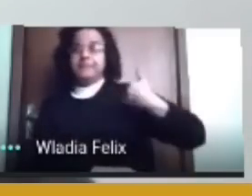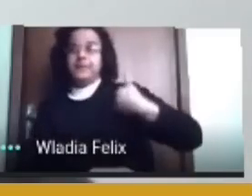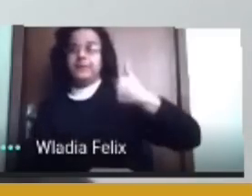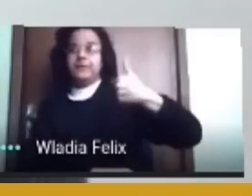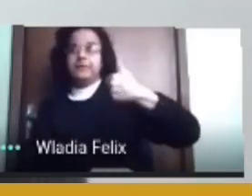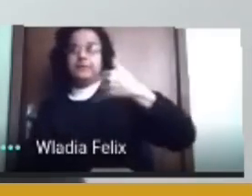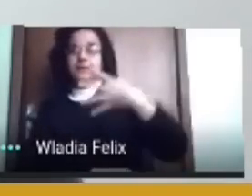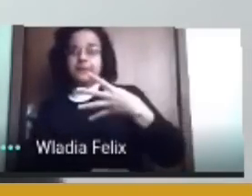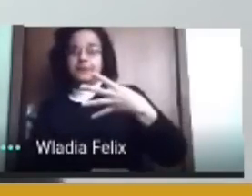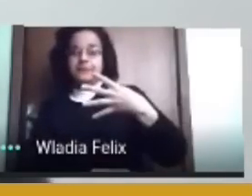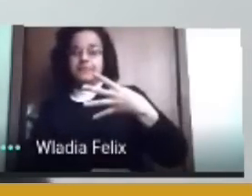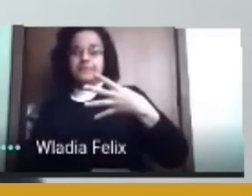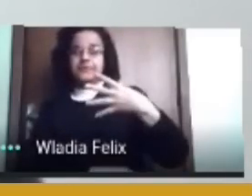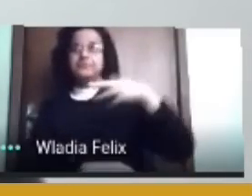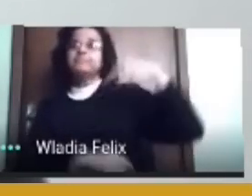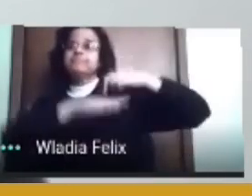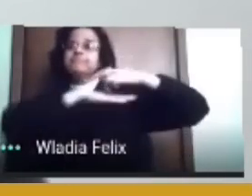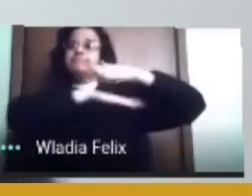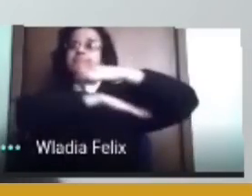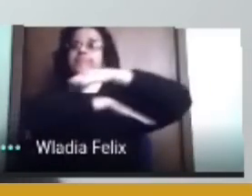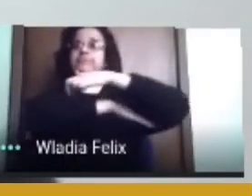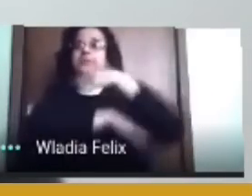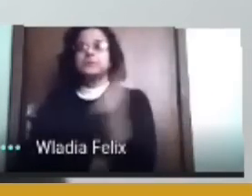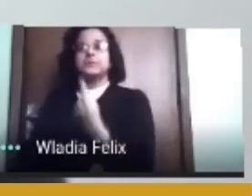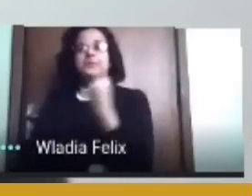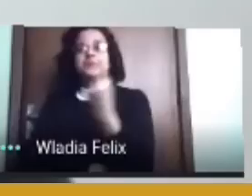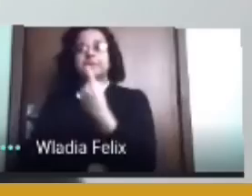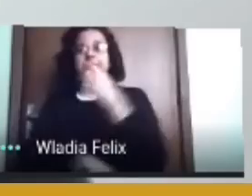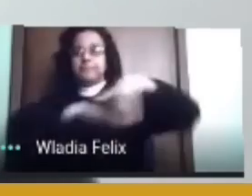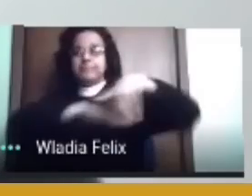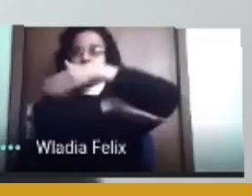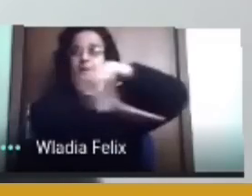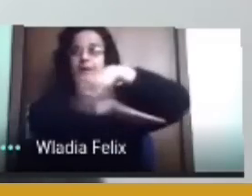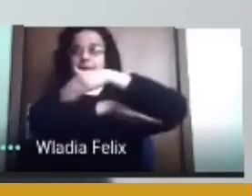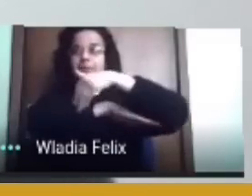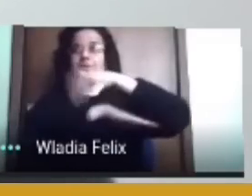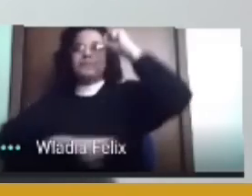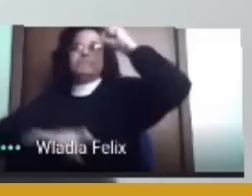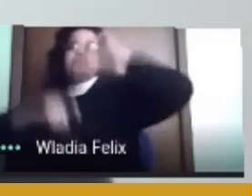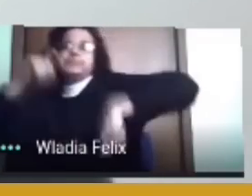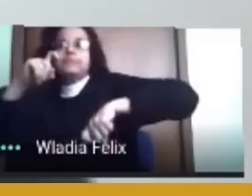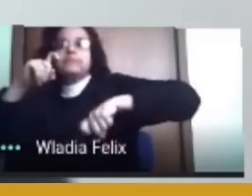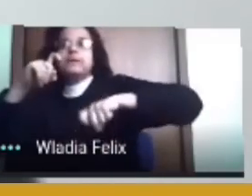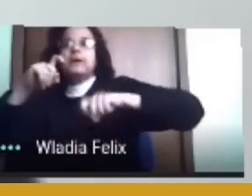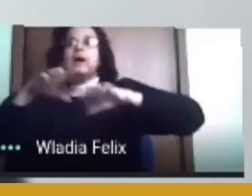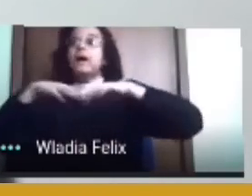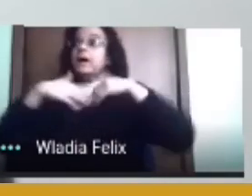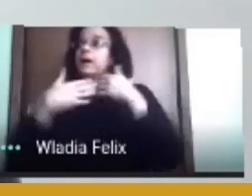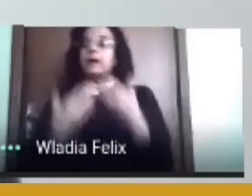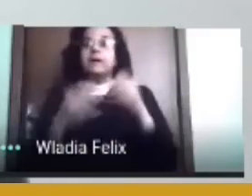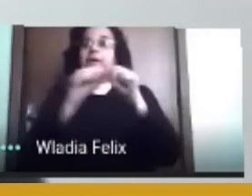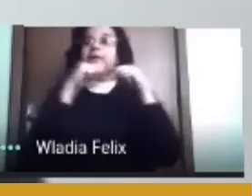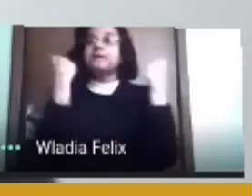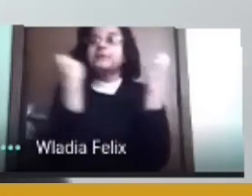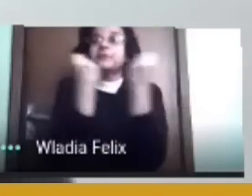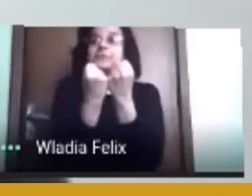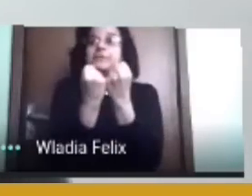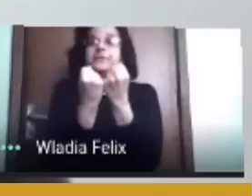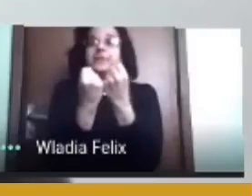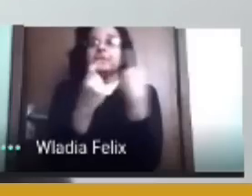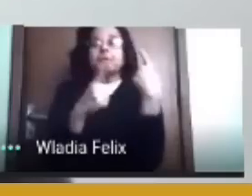uma comoção ou um impulso de muitas pessoas culparem a vítima quando sofre essa violência